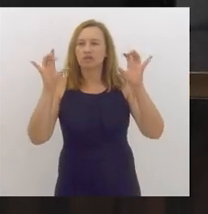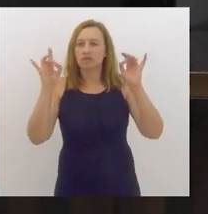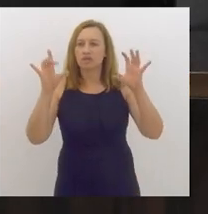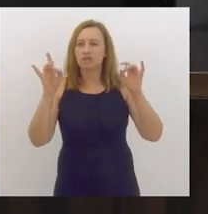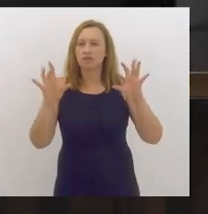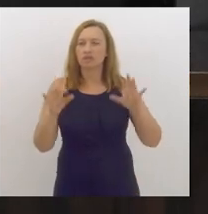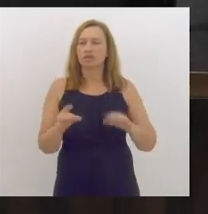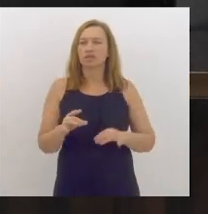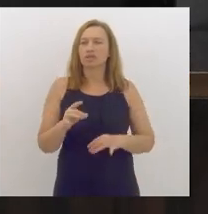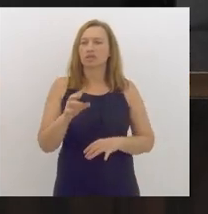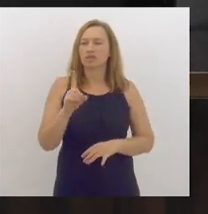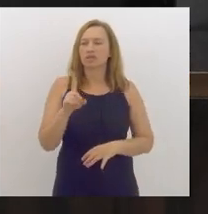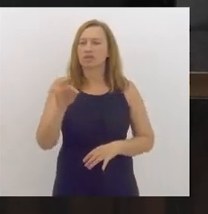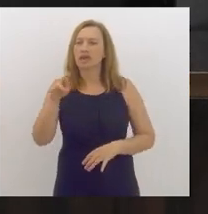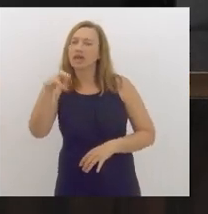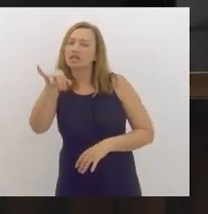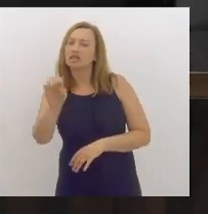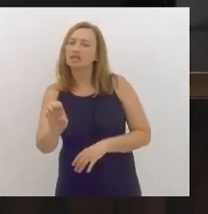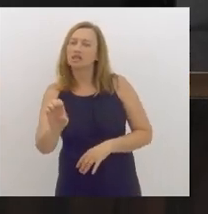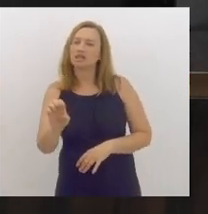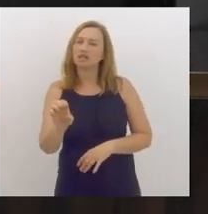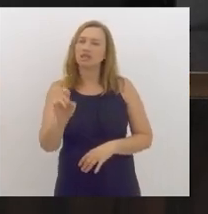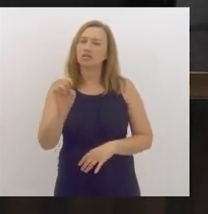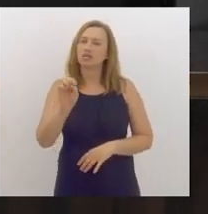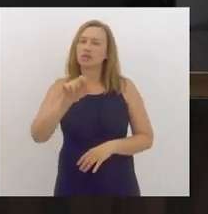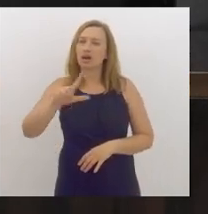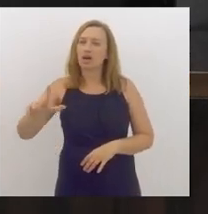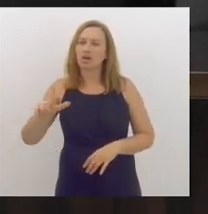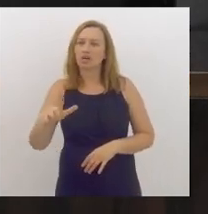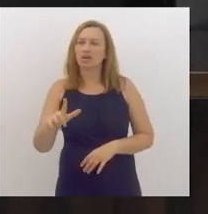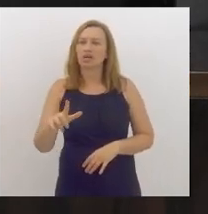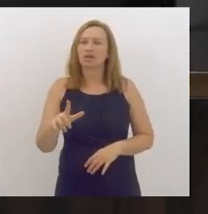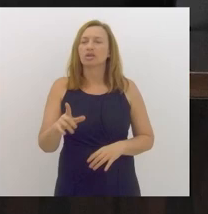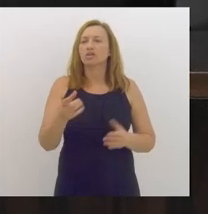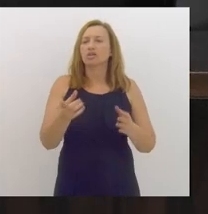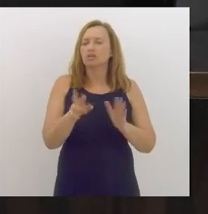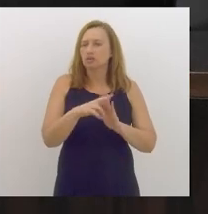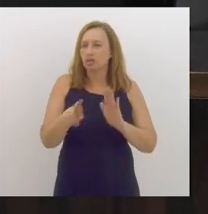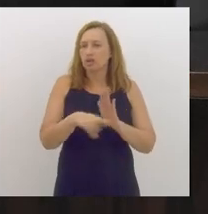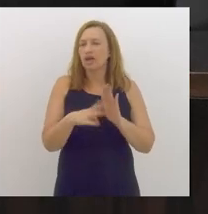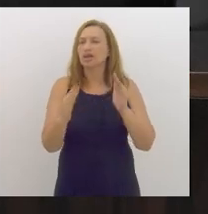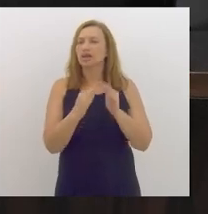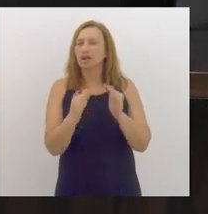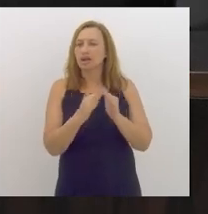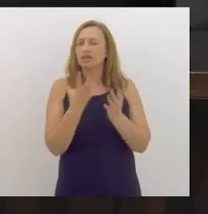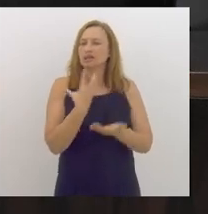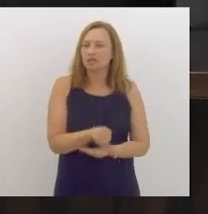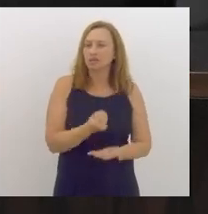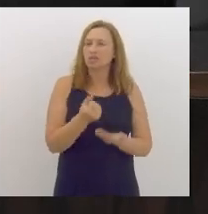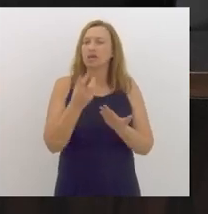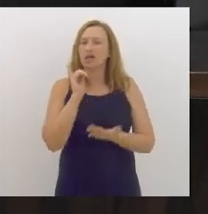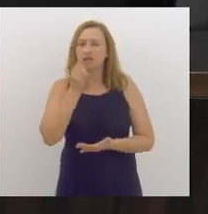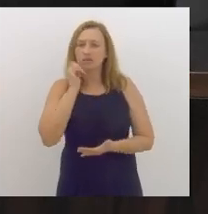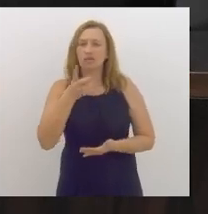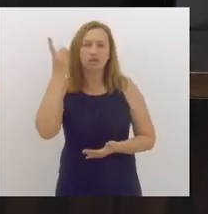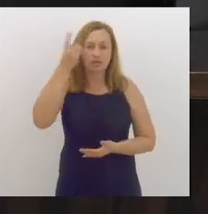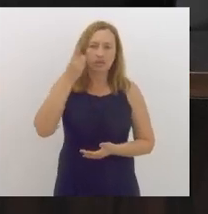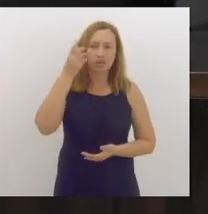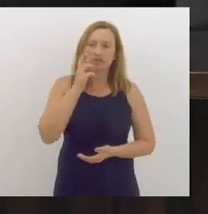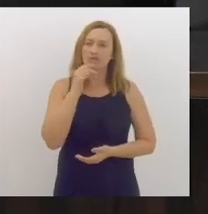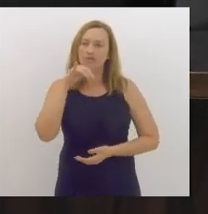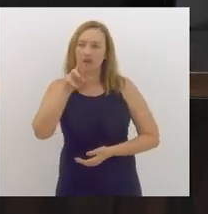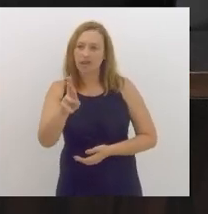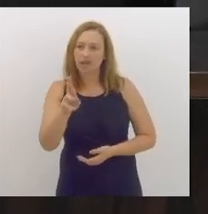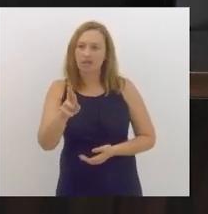desastres naturais, GEDEN. Parecida à Comissão de Normas Internas e Proposição Externa, favorável, relator deputado Rosenberg